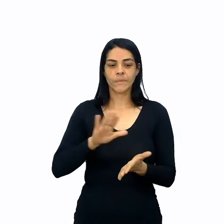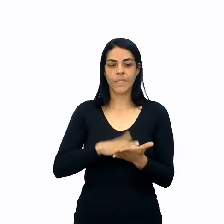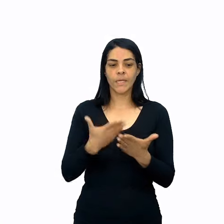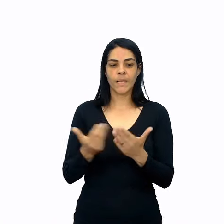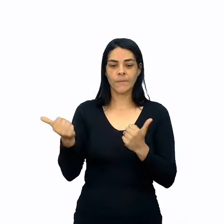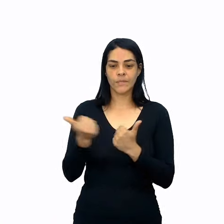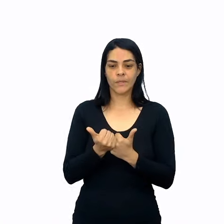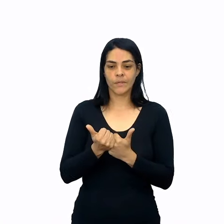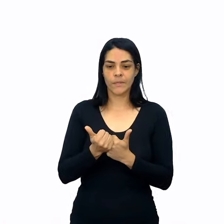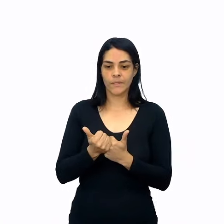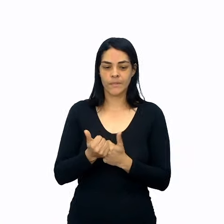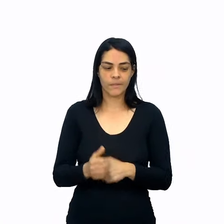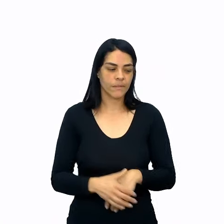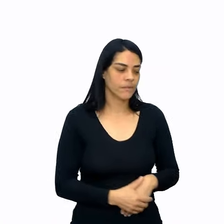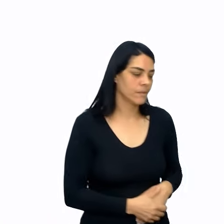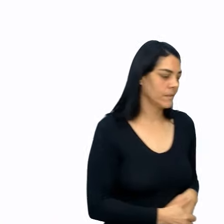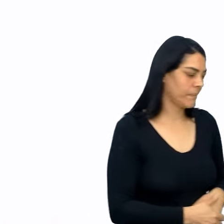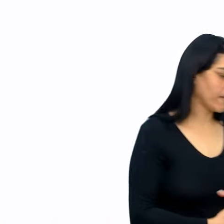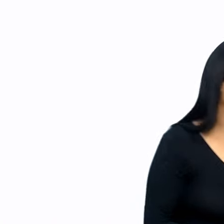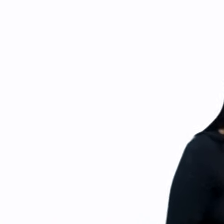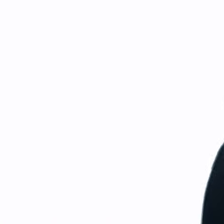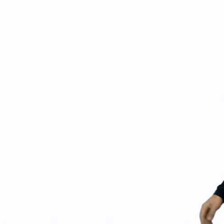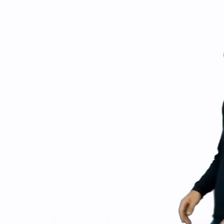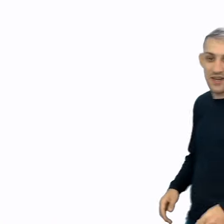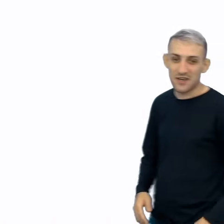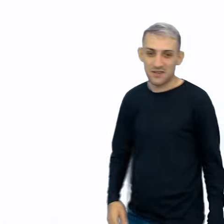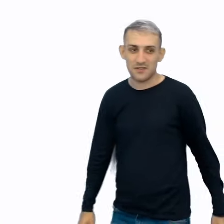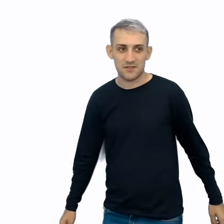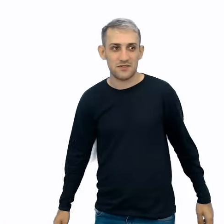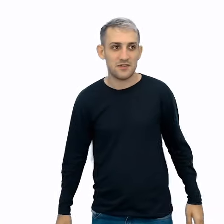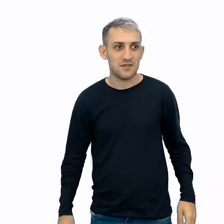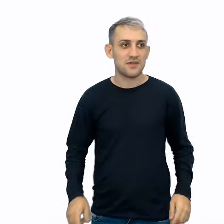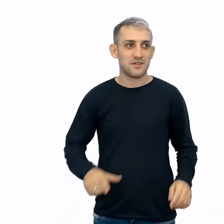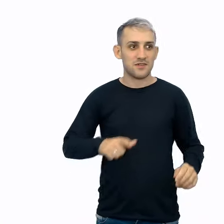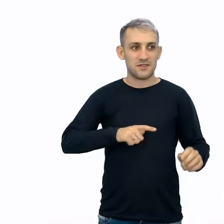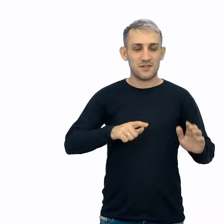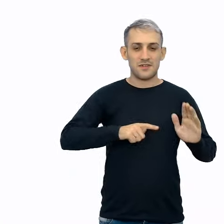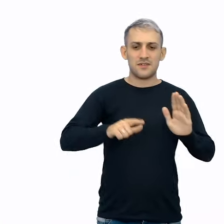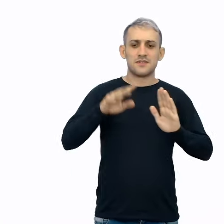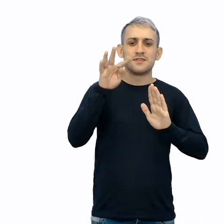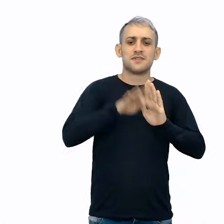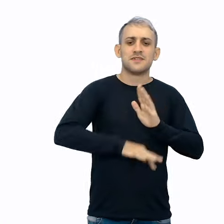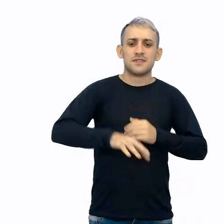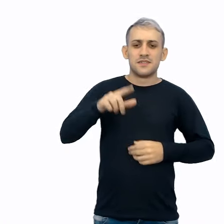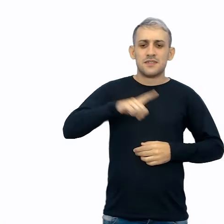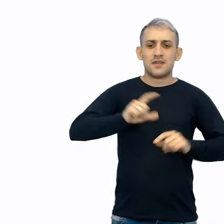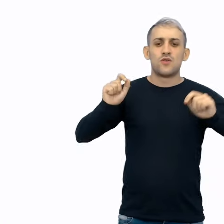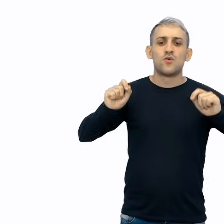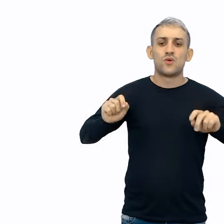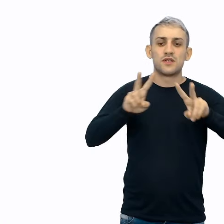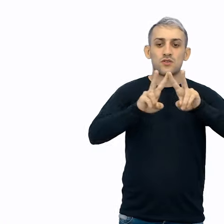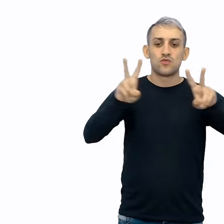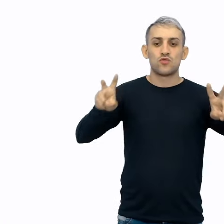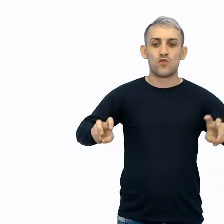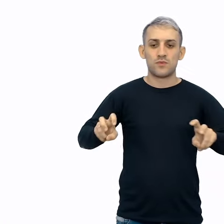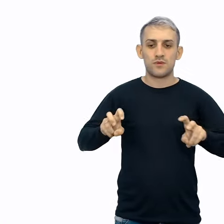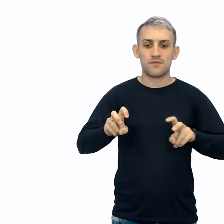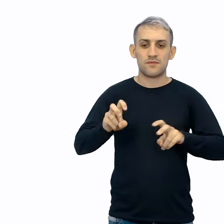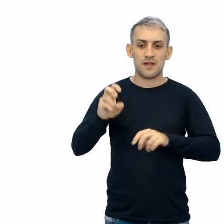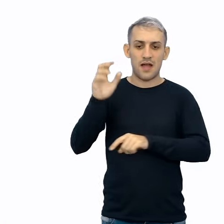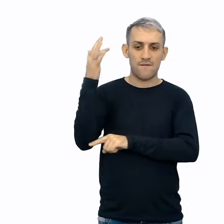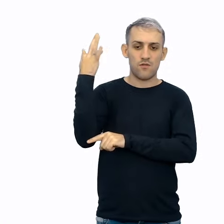causos brasileiros. A textualização seria a linguagem expositiva por meio da formalidade